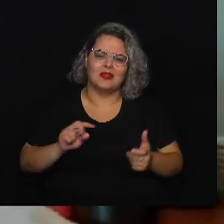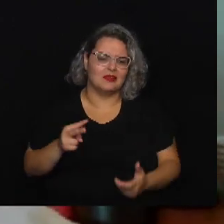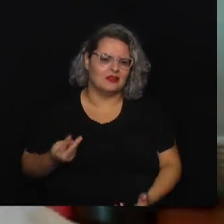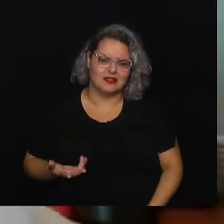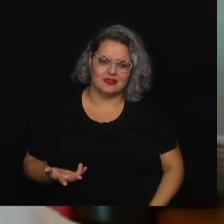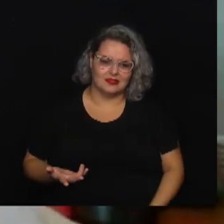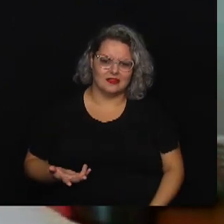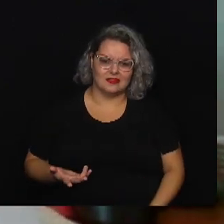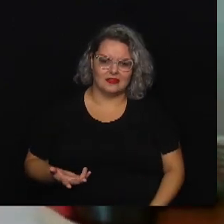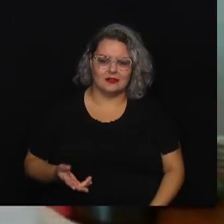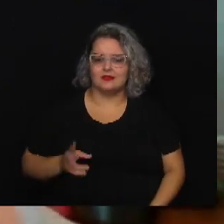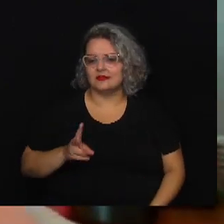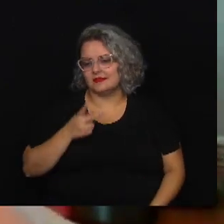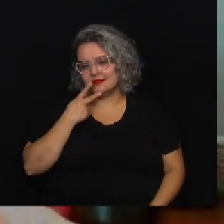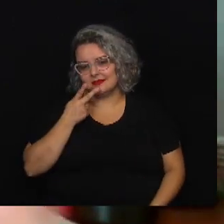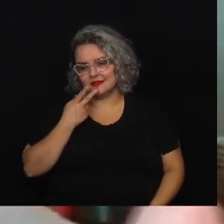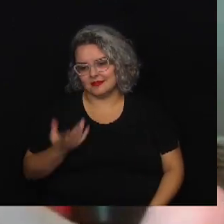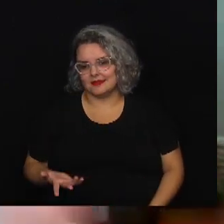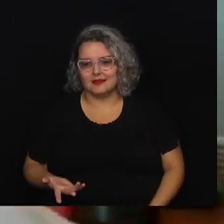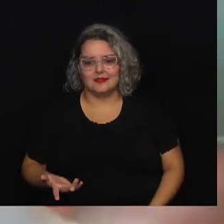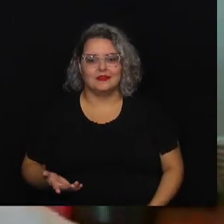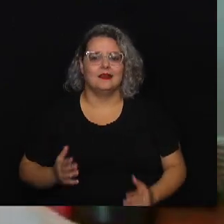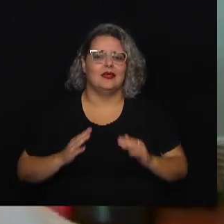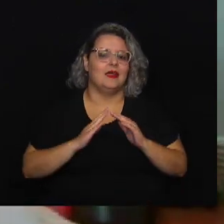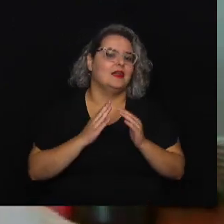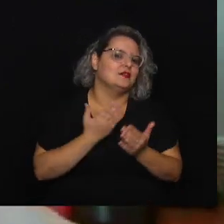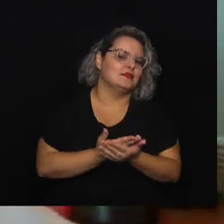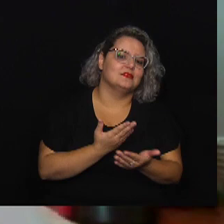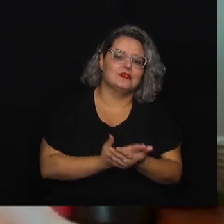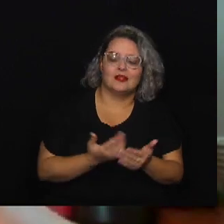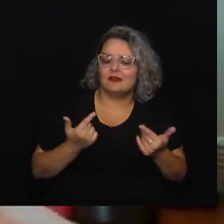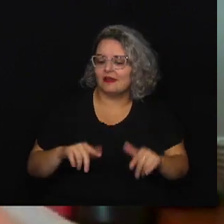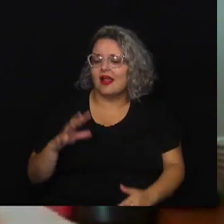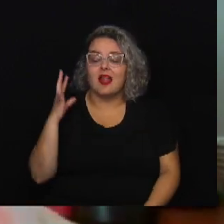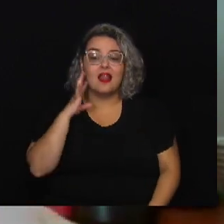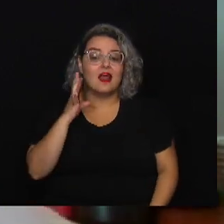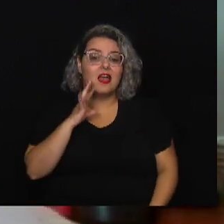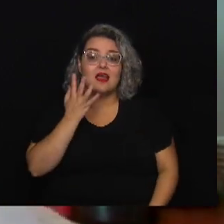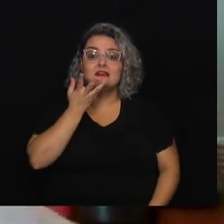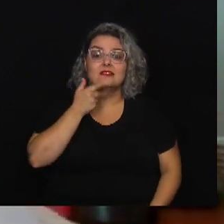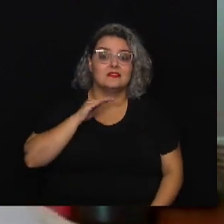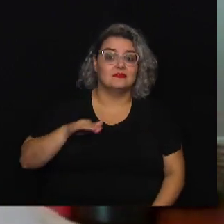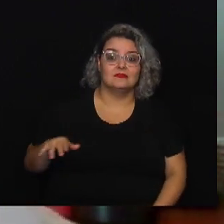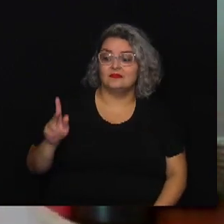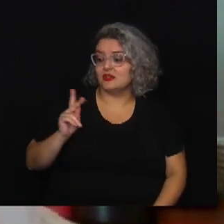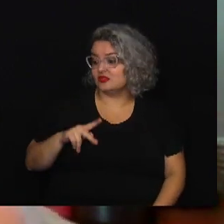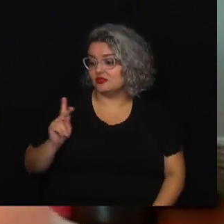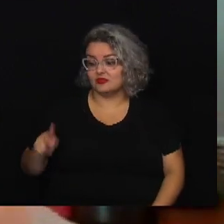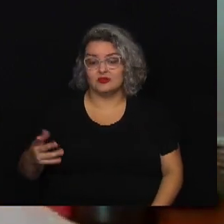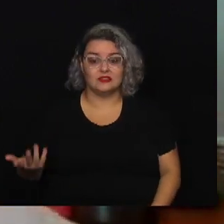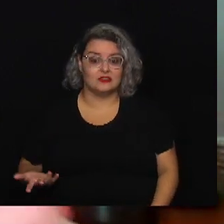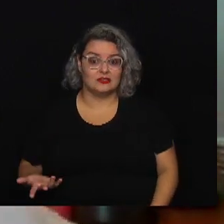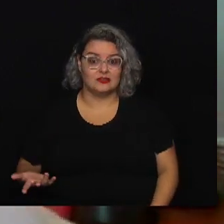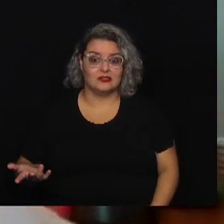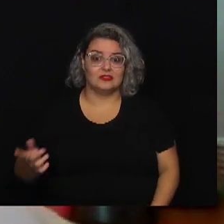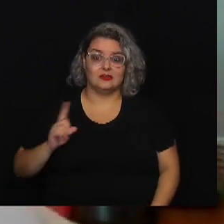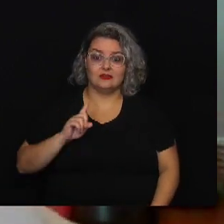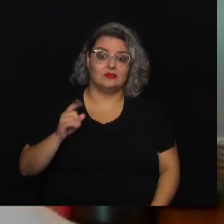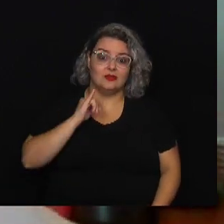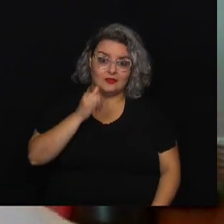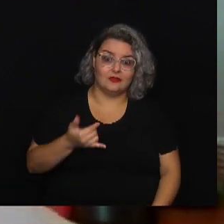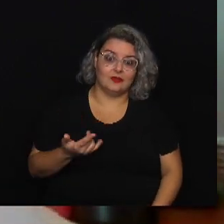eu sempre falo, a escola é um lugar muito legal para as crianças, É. né? Os professores, né? Eu não estou falando que eu sou um